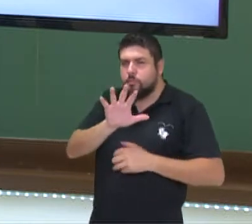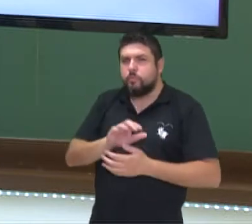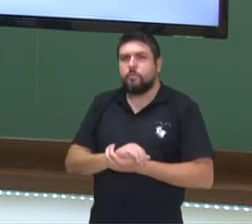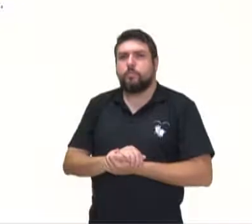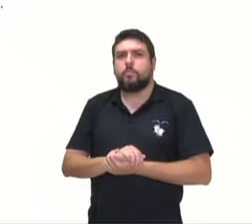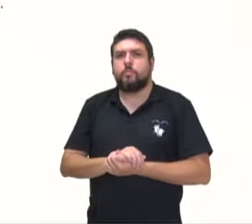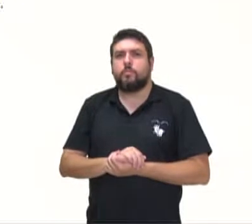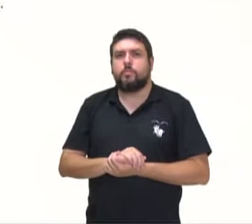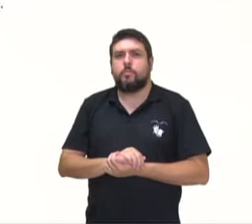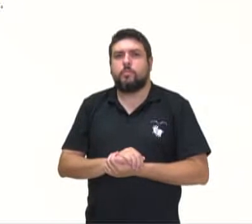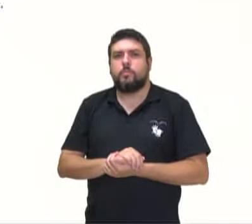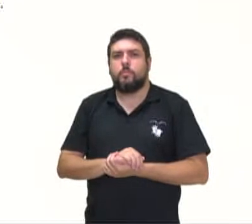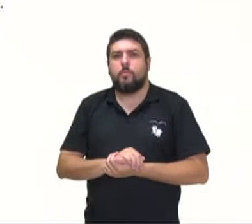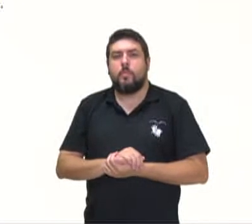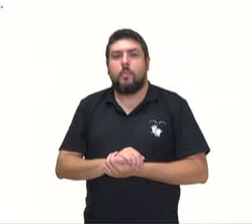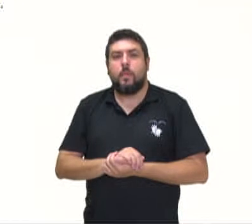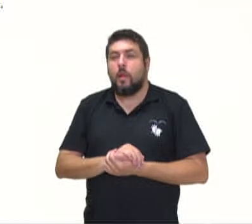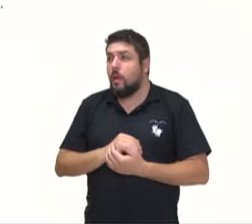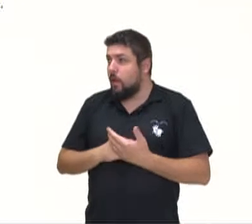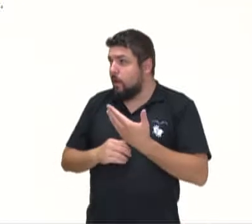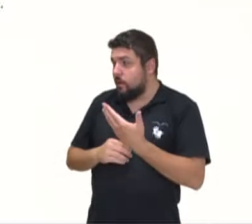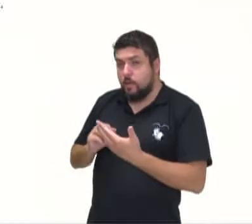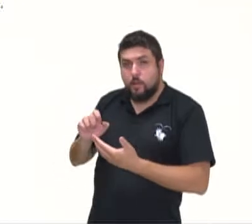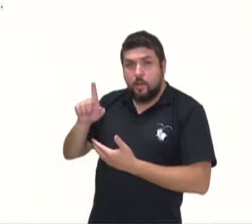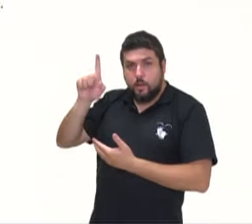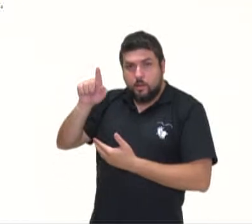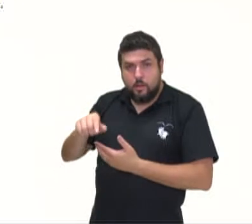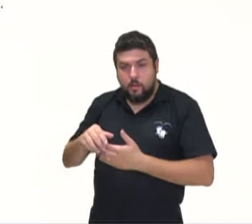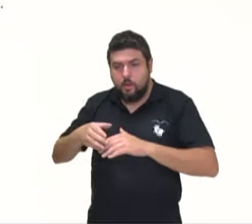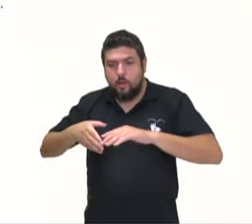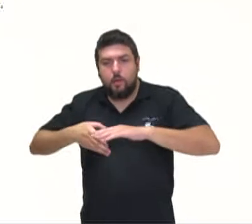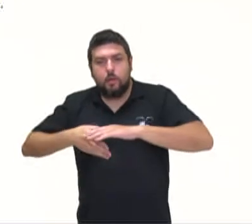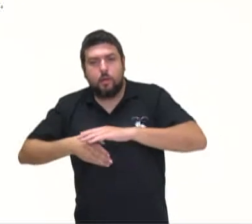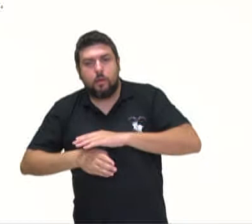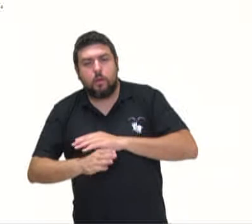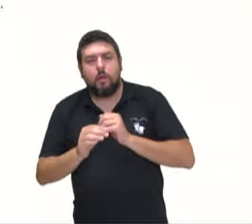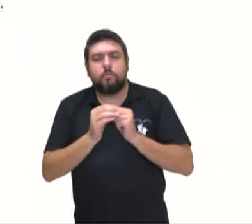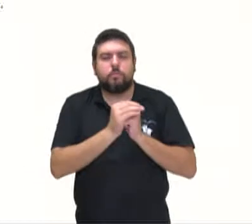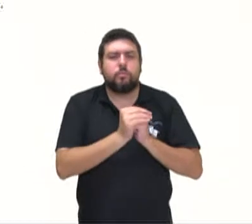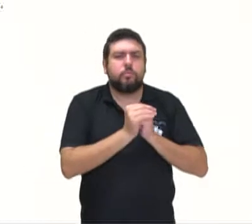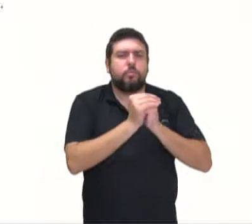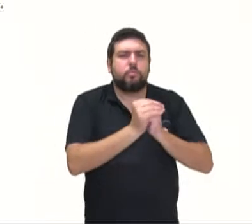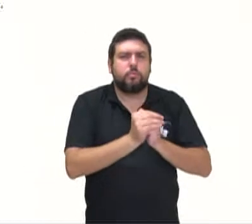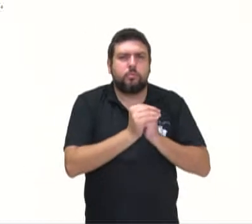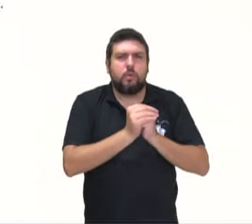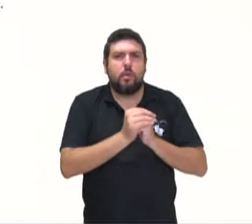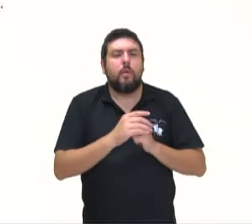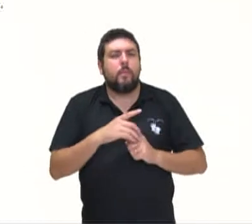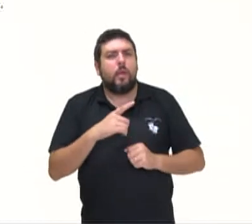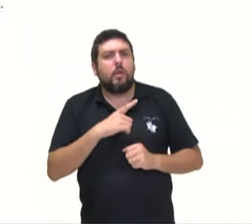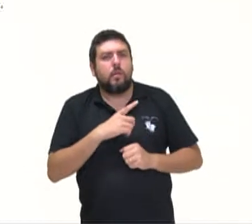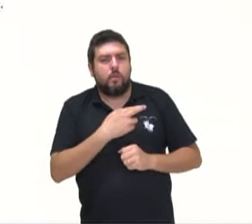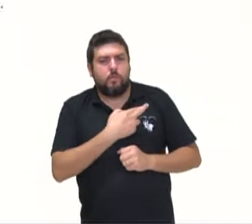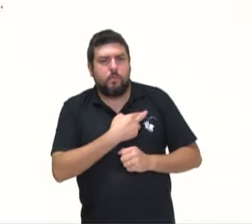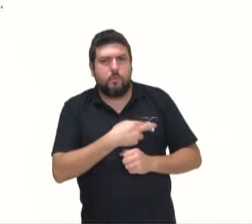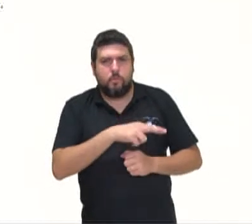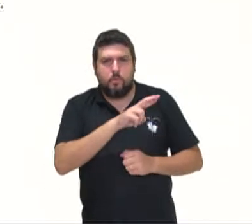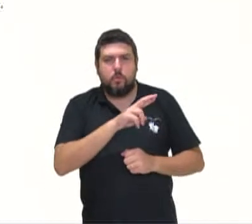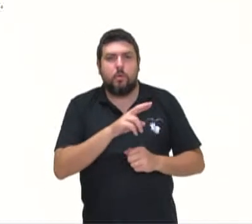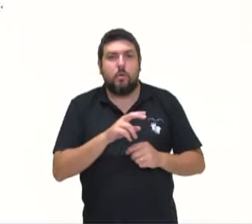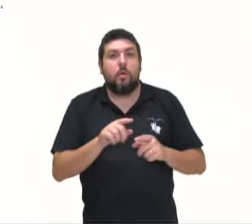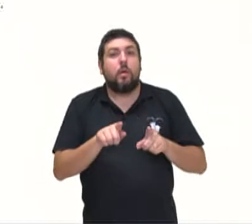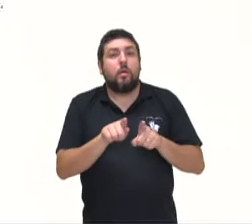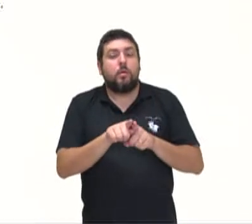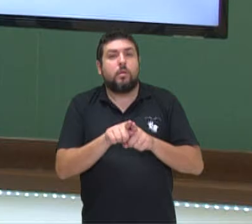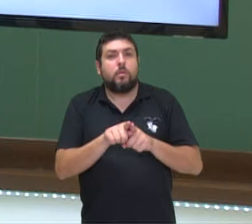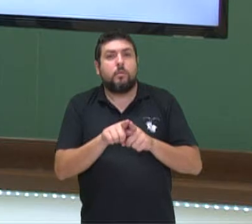Então, grandes templos e palácios, né, eles tinham, além da função religiosa, o objetivo de inspirar respeito,